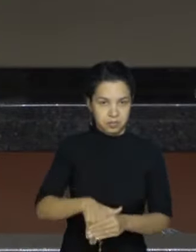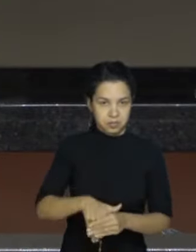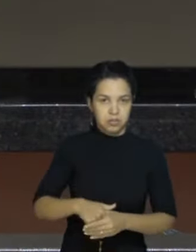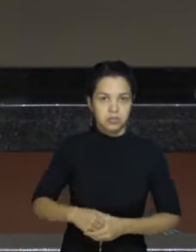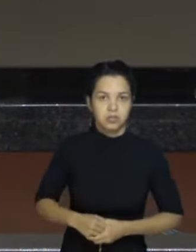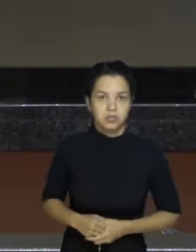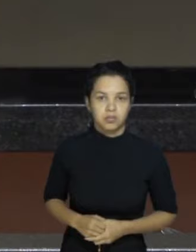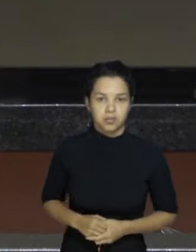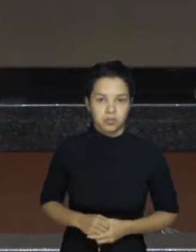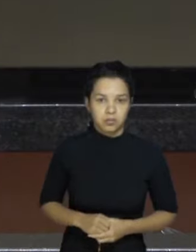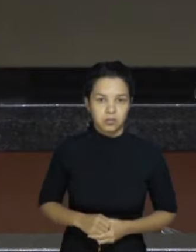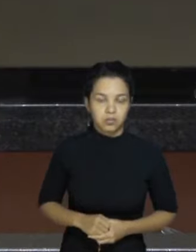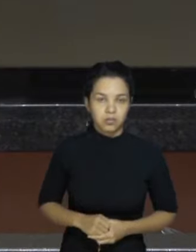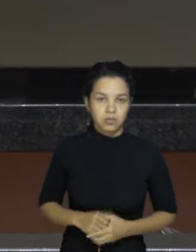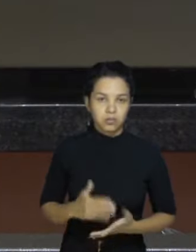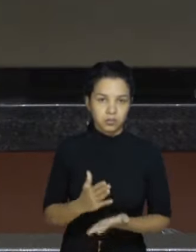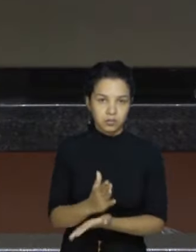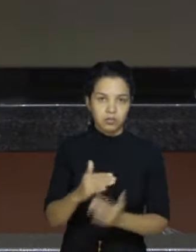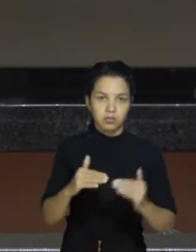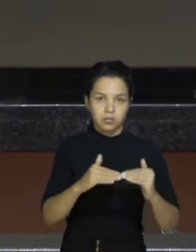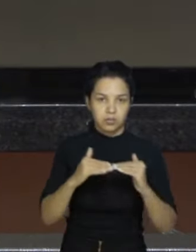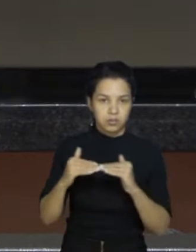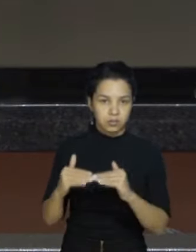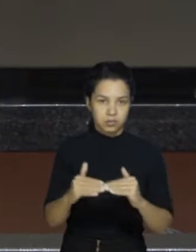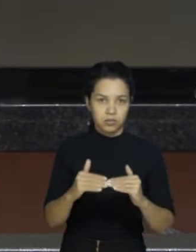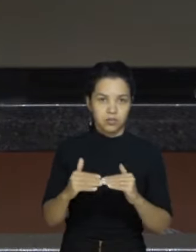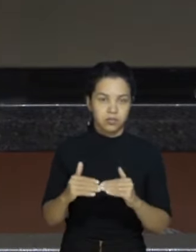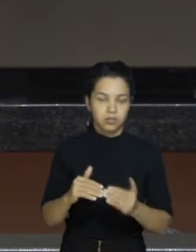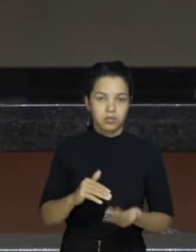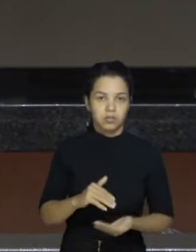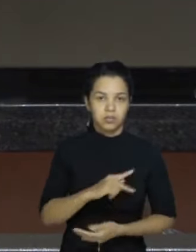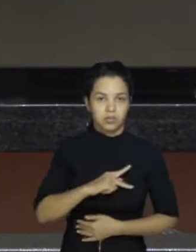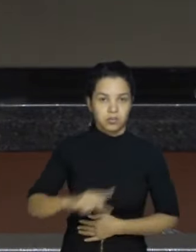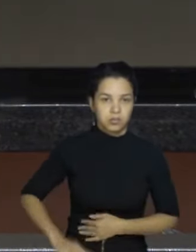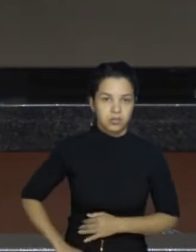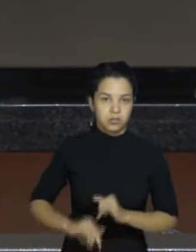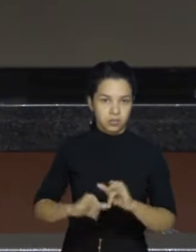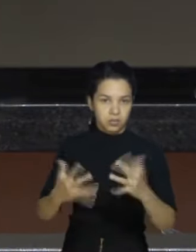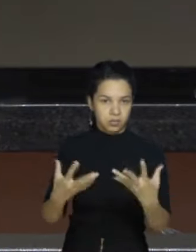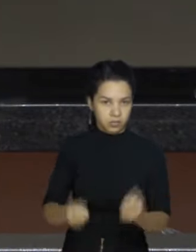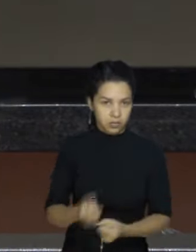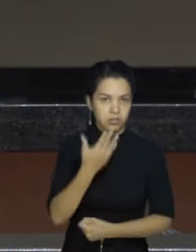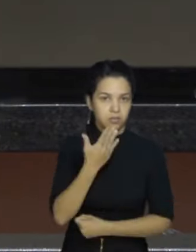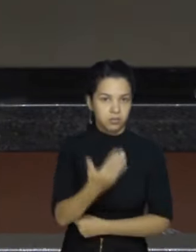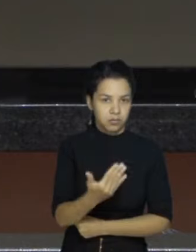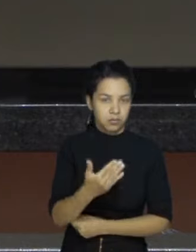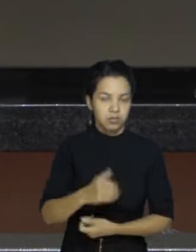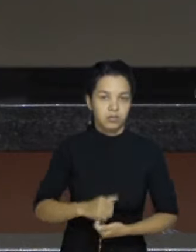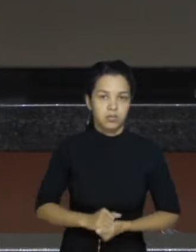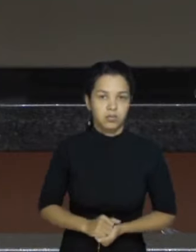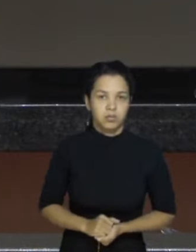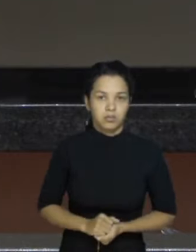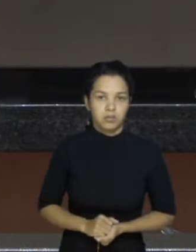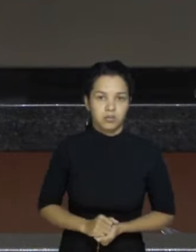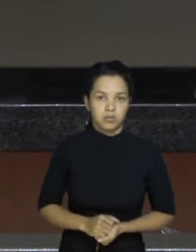que aprovam permanência como se encontra aprovado por unanimidade os seguintes requerimentos